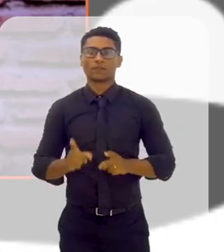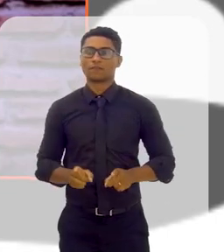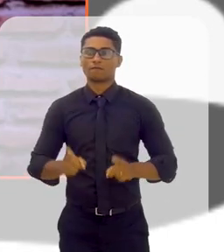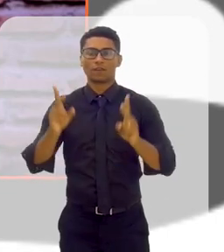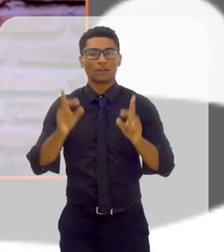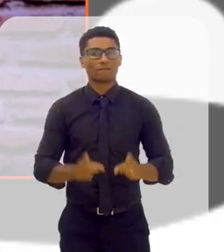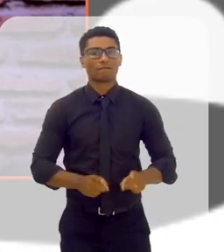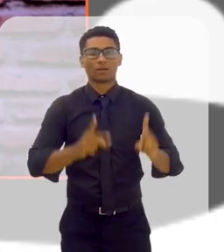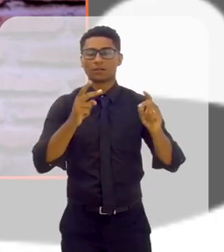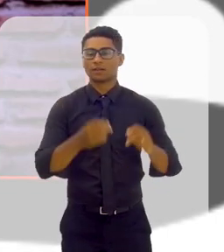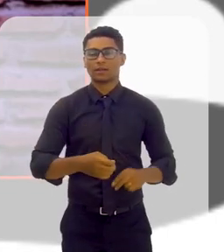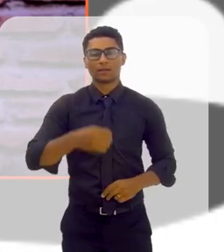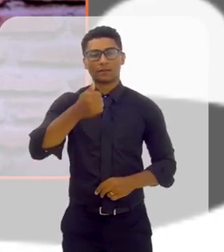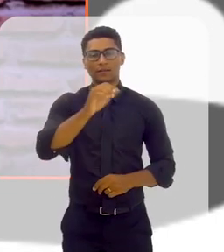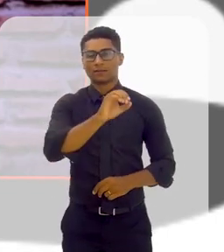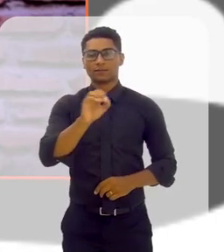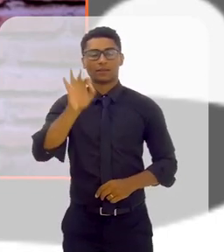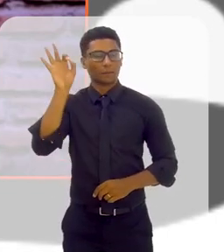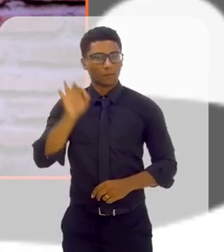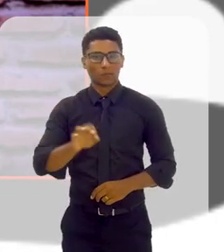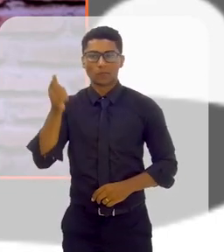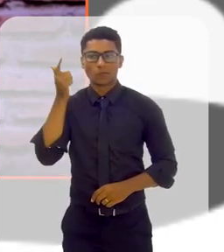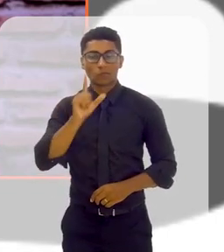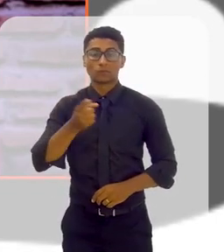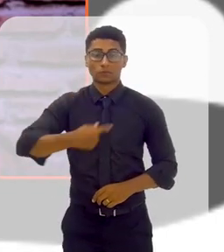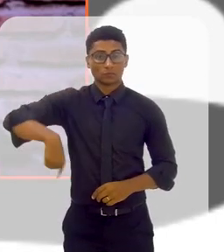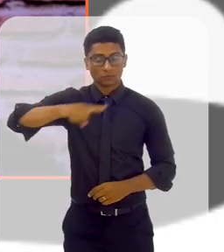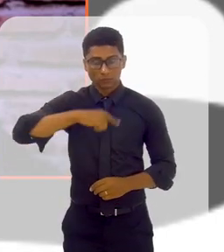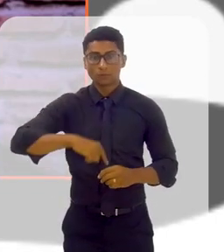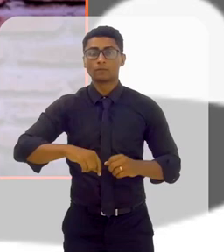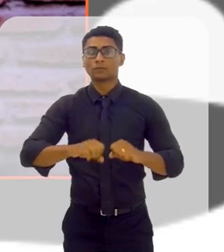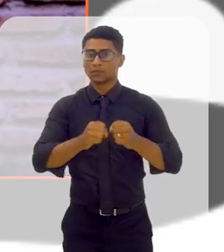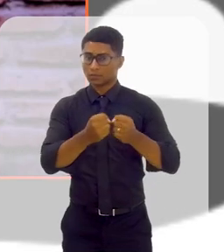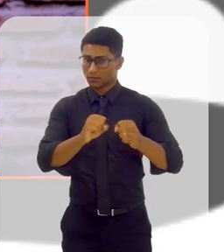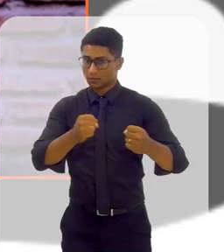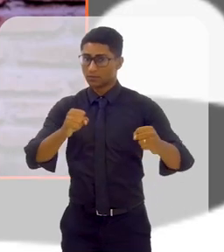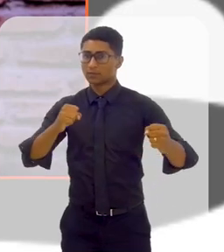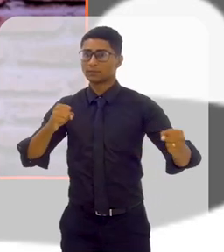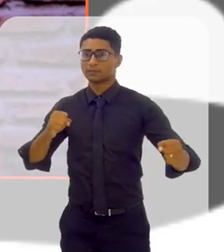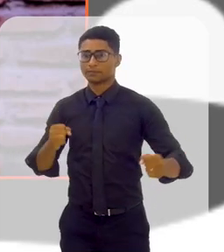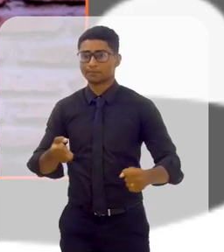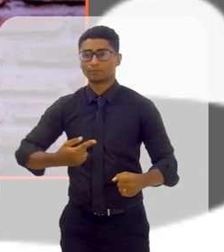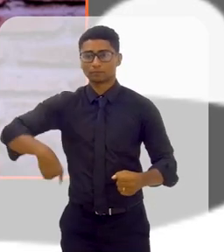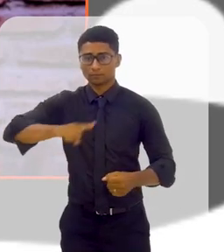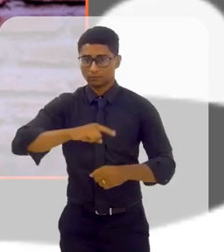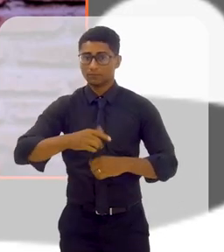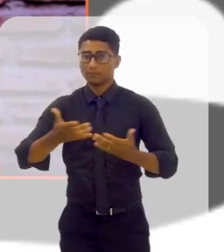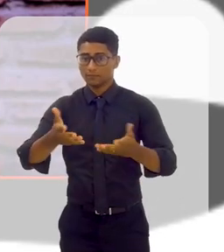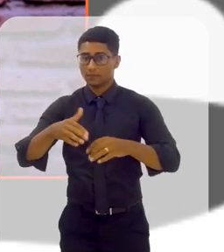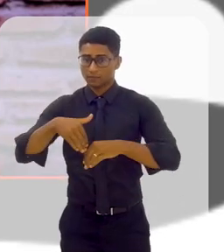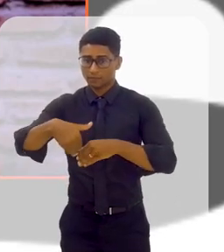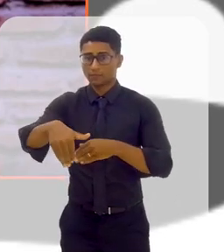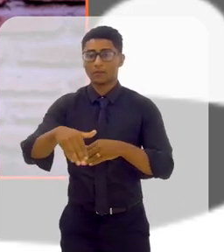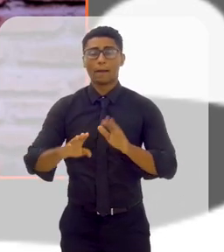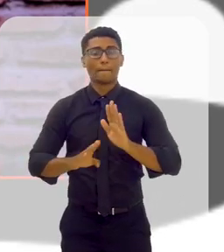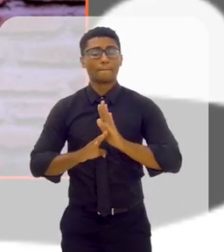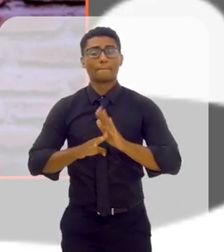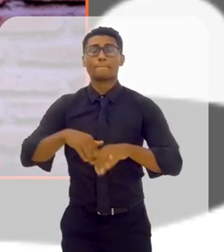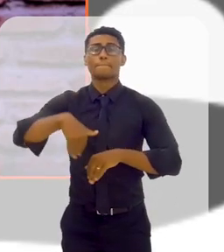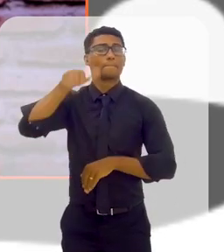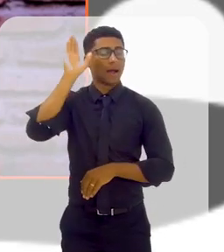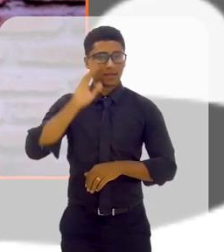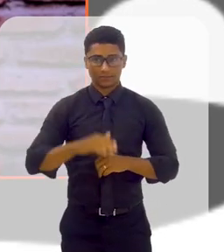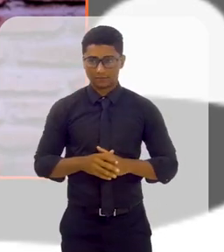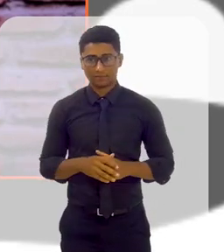100% do que nós produzimos Estamos crescendo em parcerias para que nós possamos expandir ainda mais e